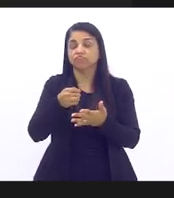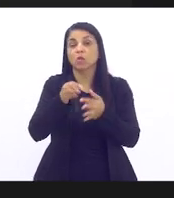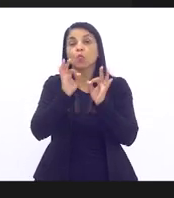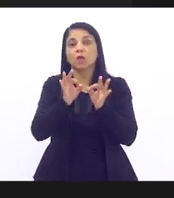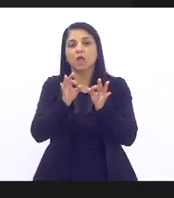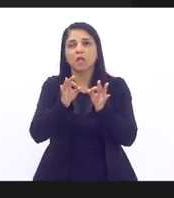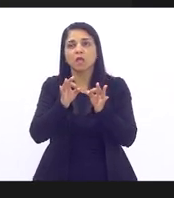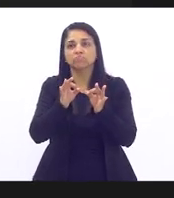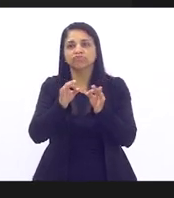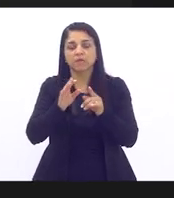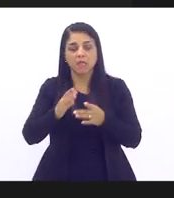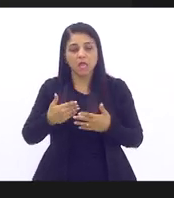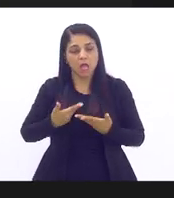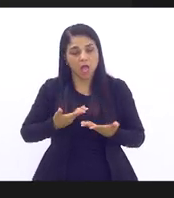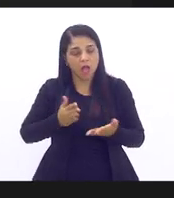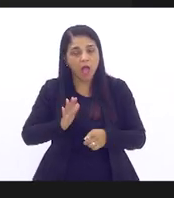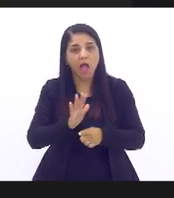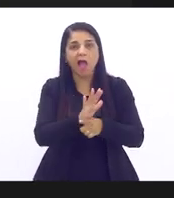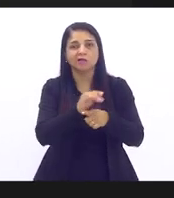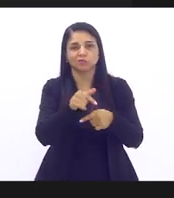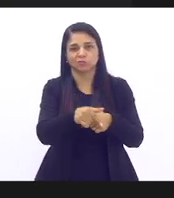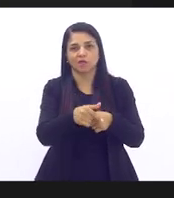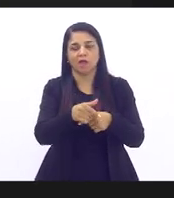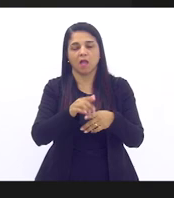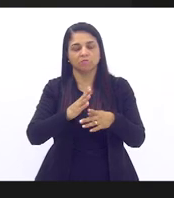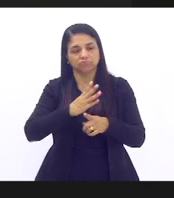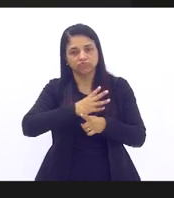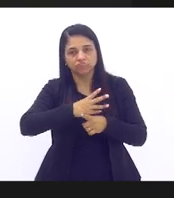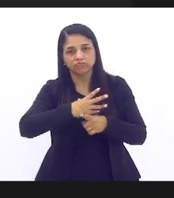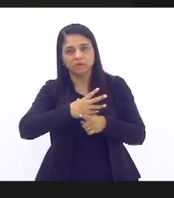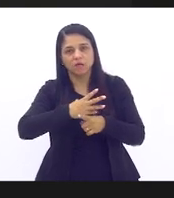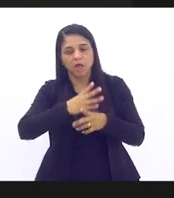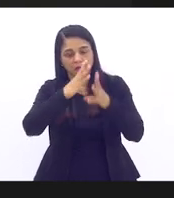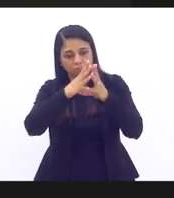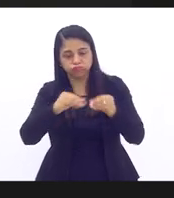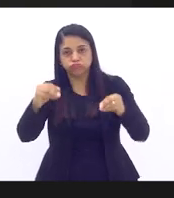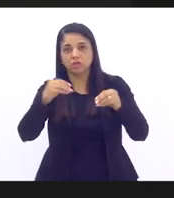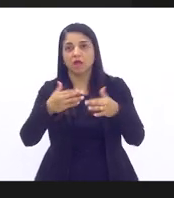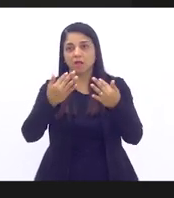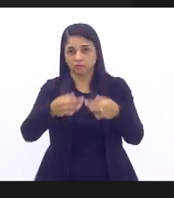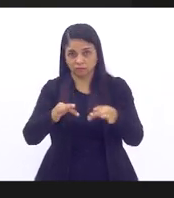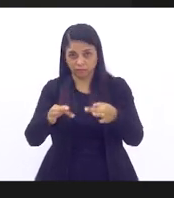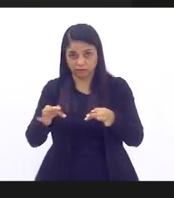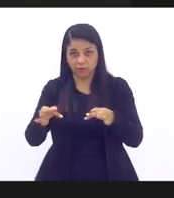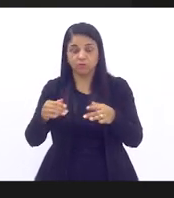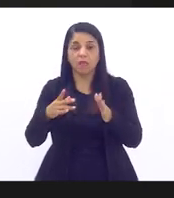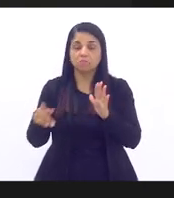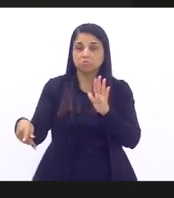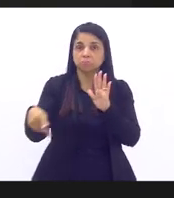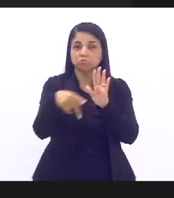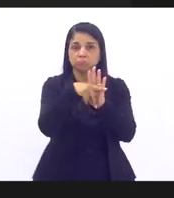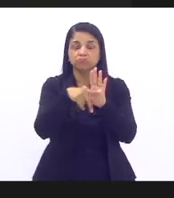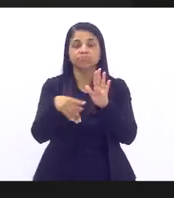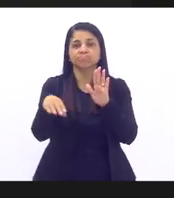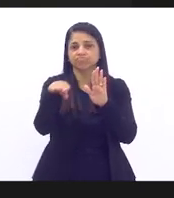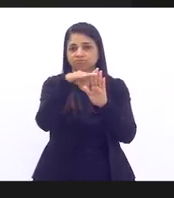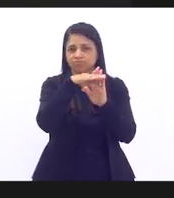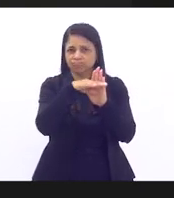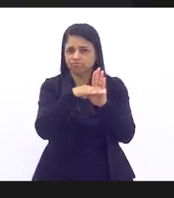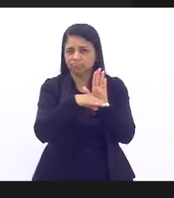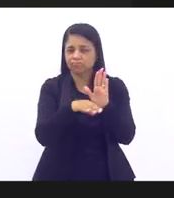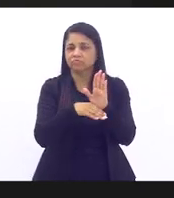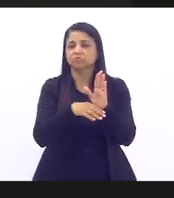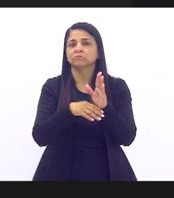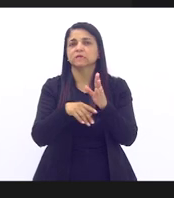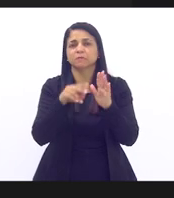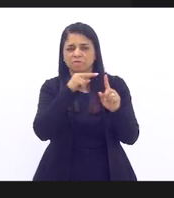a dor da população a dor das pessoas e nós protocolamos esse projeto sim para dar visibilidade para